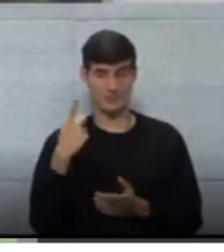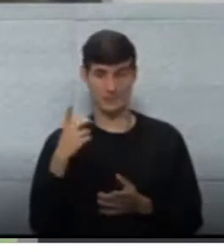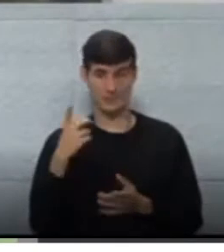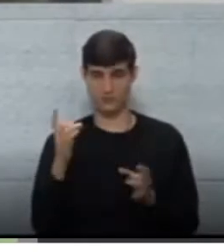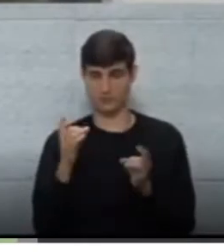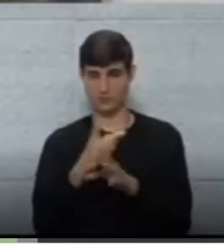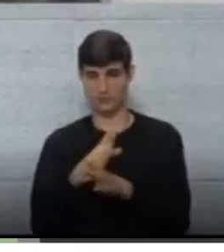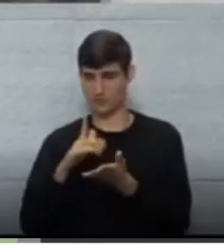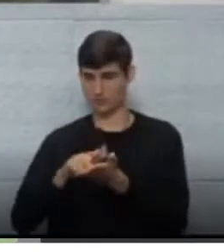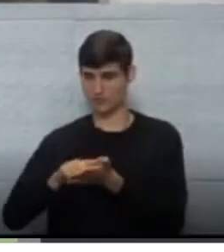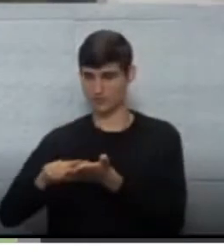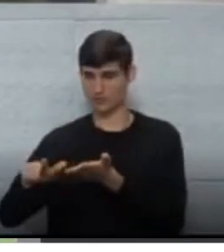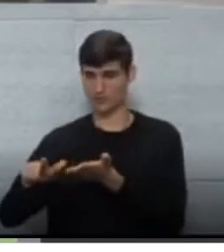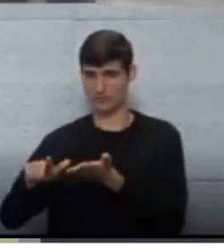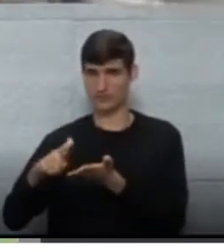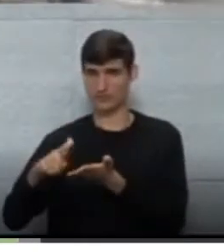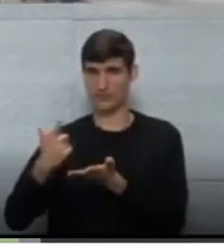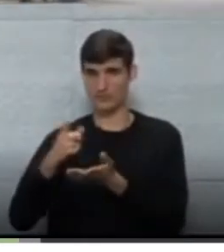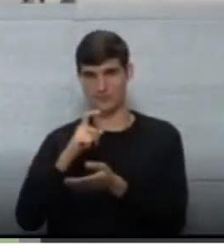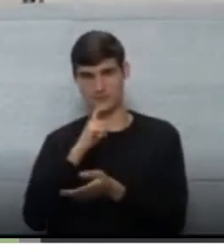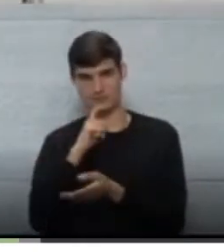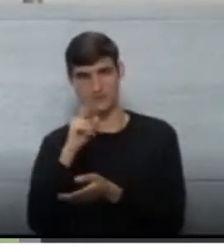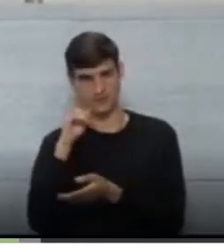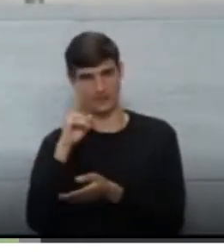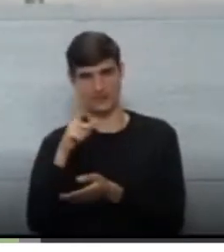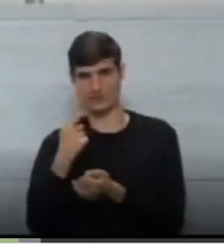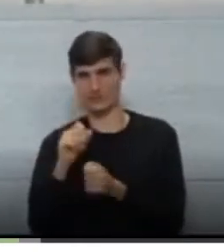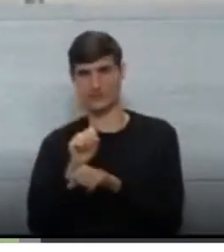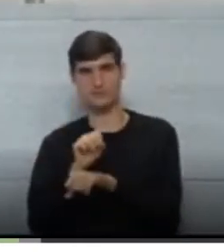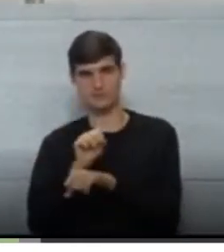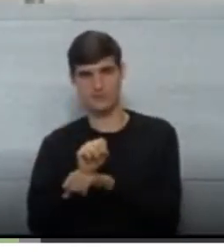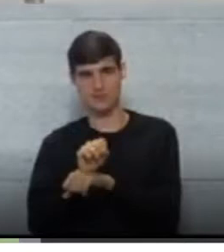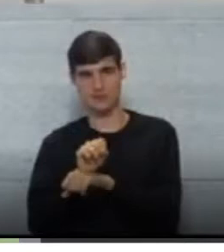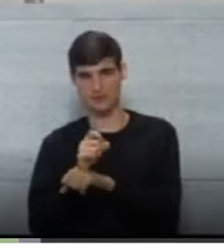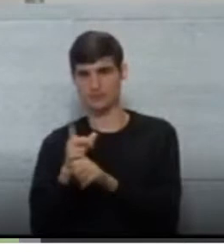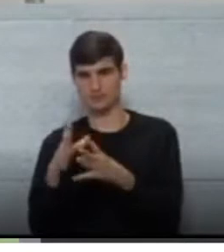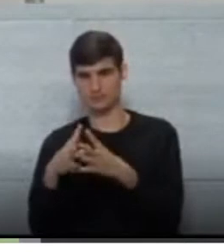Depois de flambada a alça bacteriológica, espera esfriar para não matar o micro-organismo.